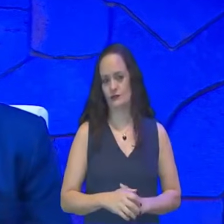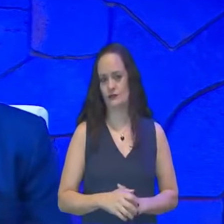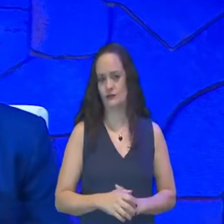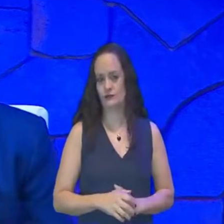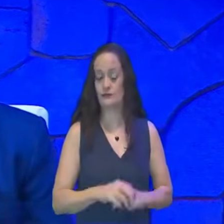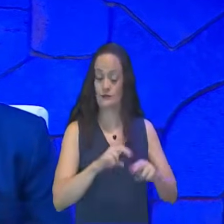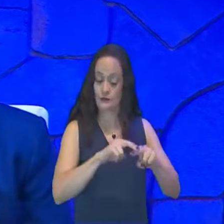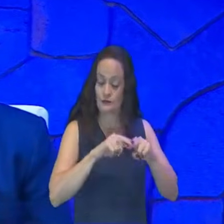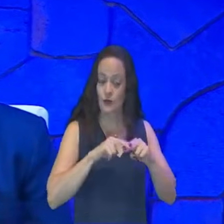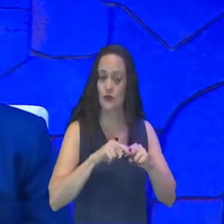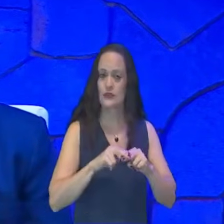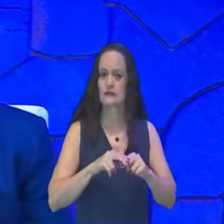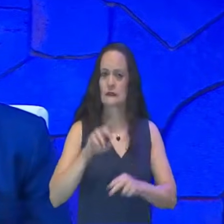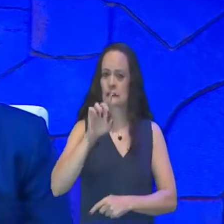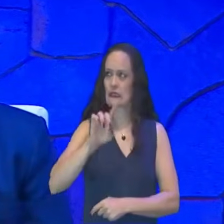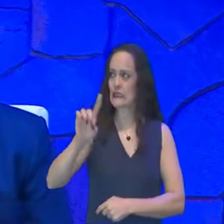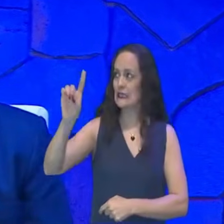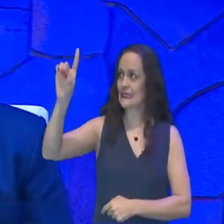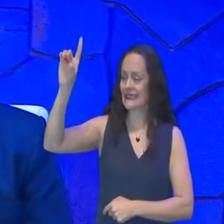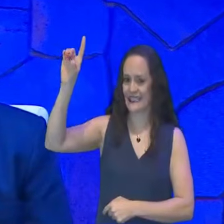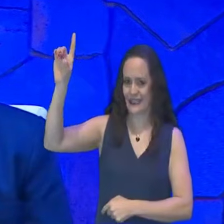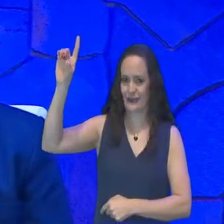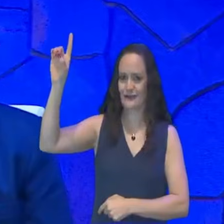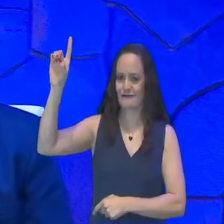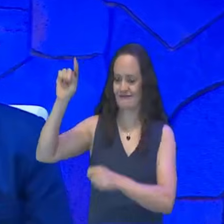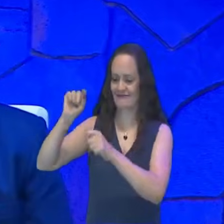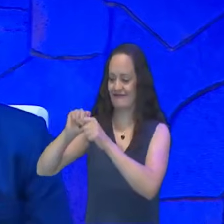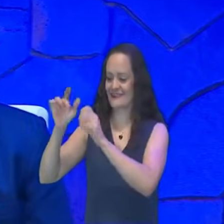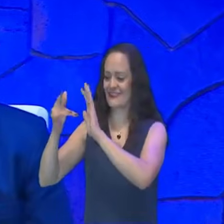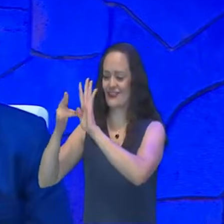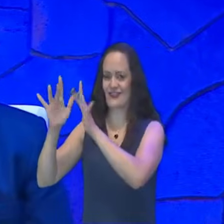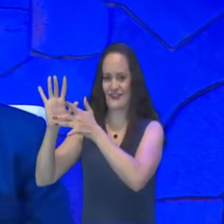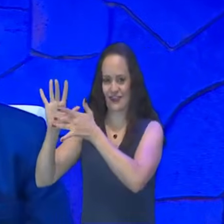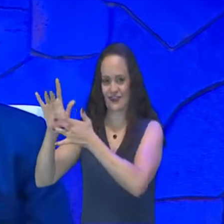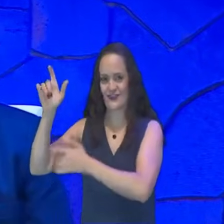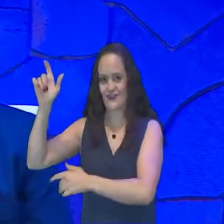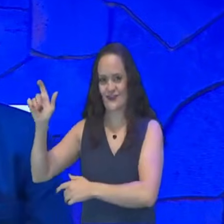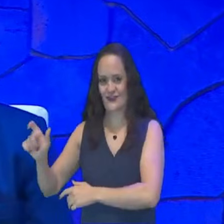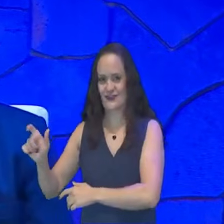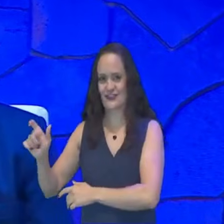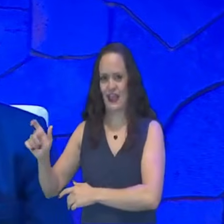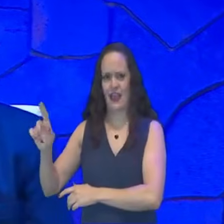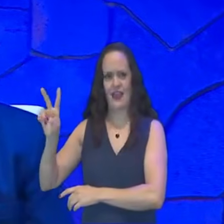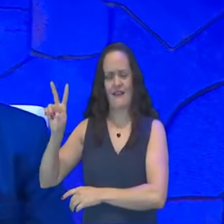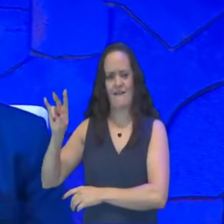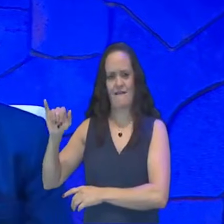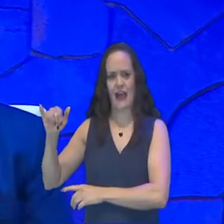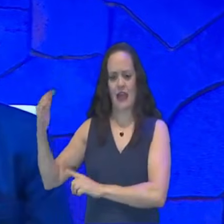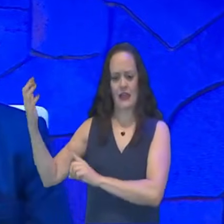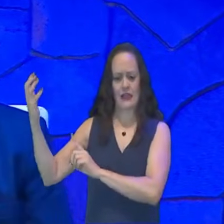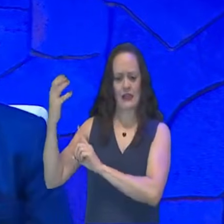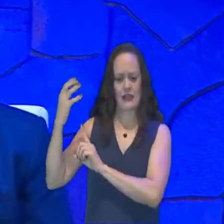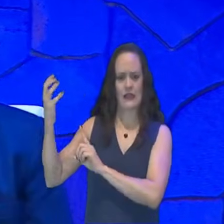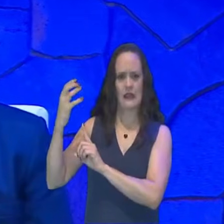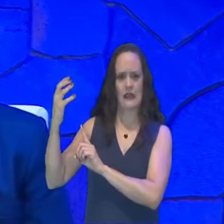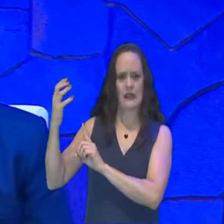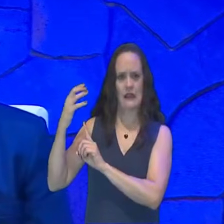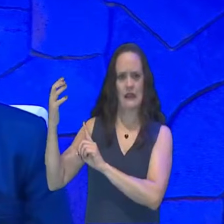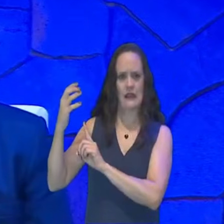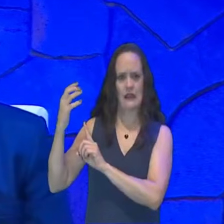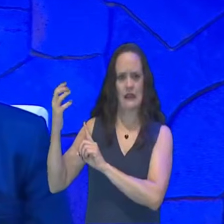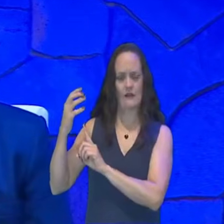E é por isso que o Deus criado à nossa imagem, Ele não vai confrontar os nossos pecados, as nossas